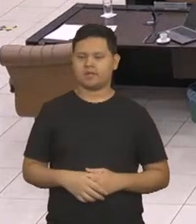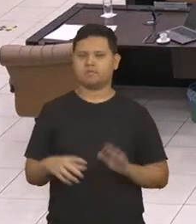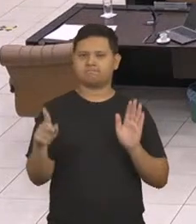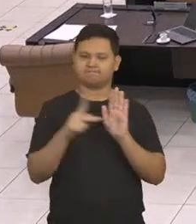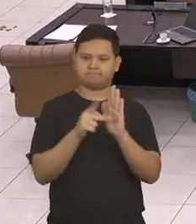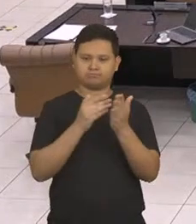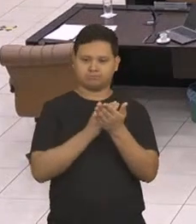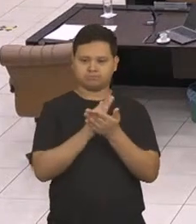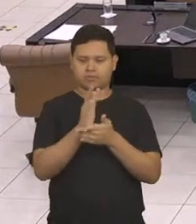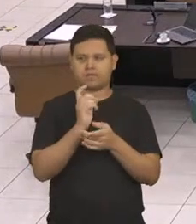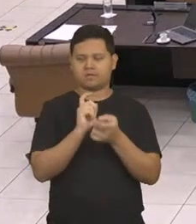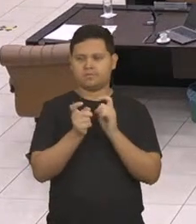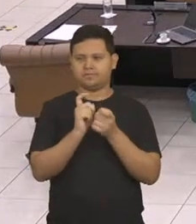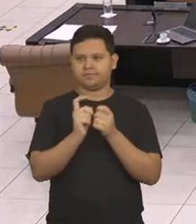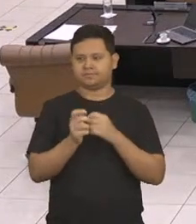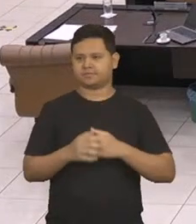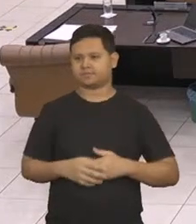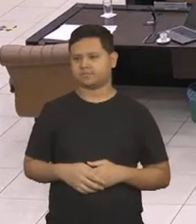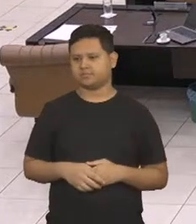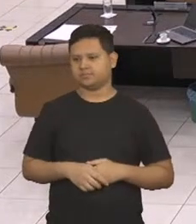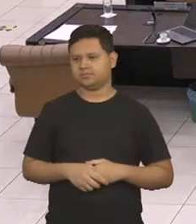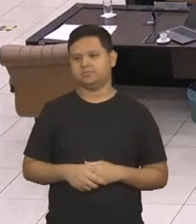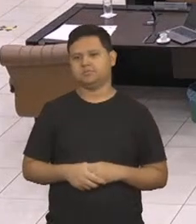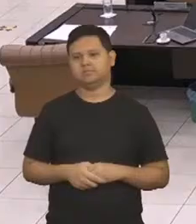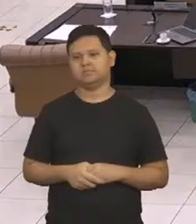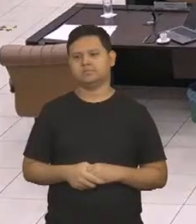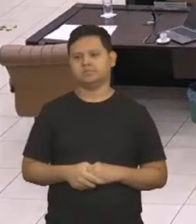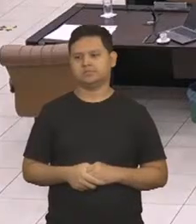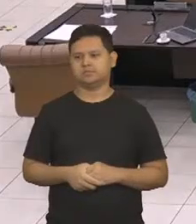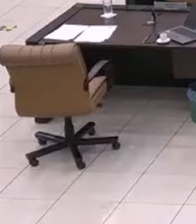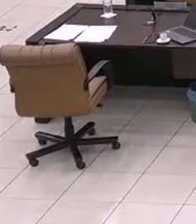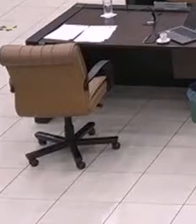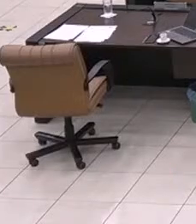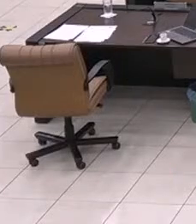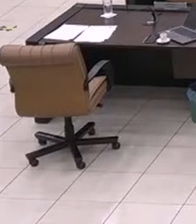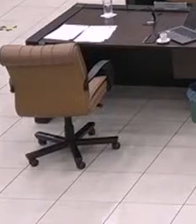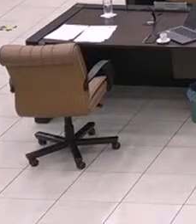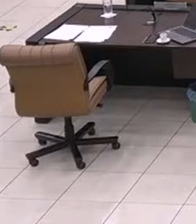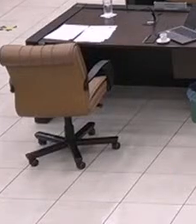projeto continua em discussão.